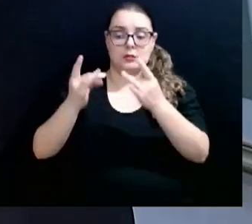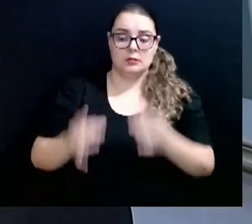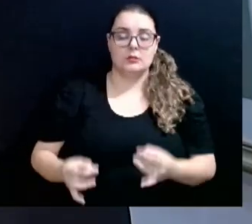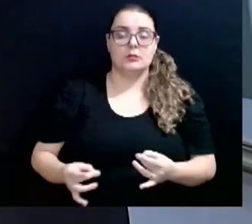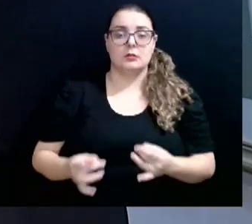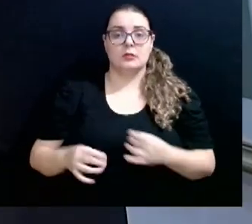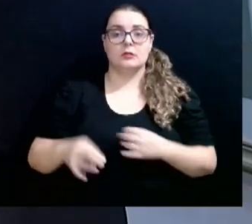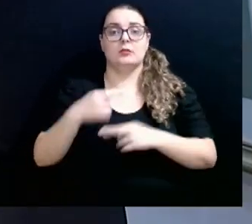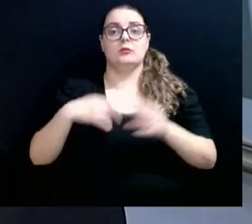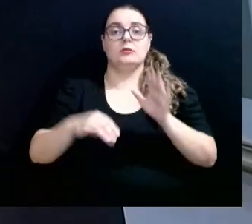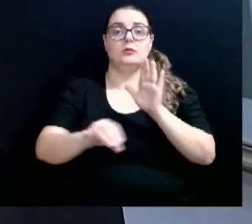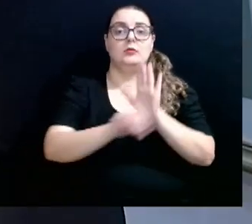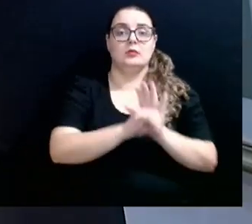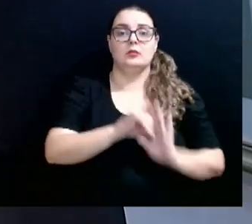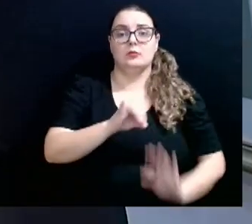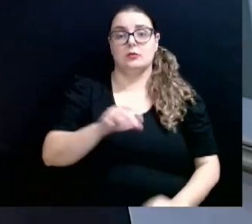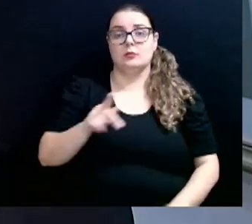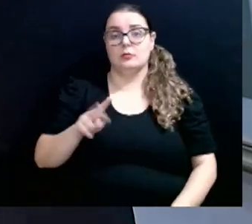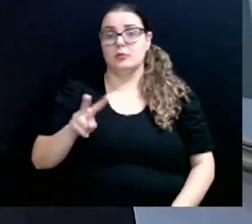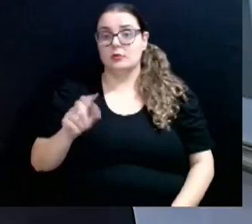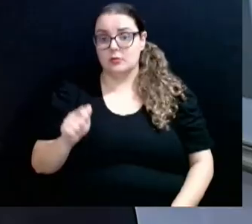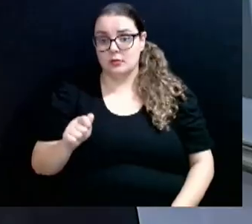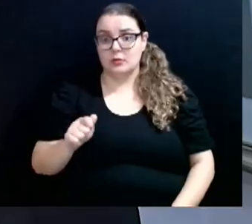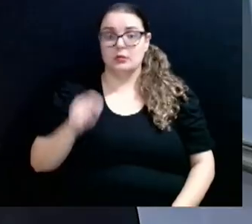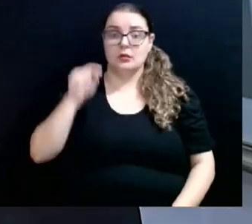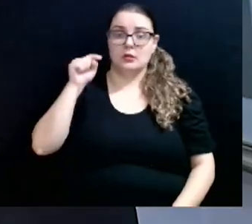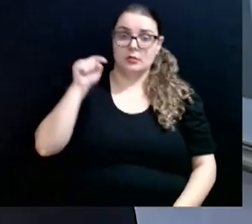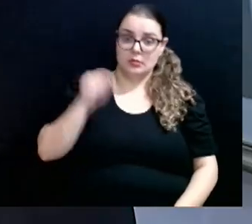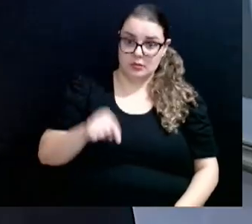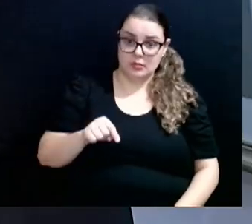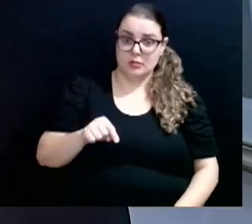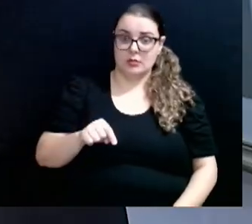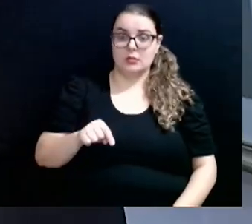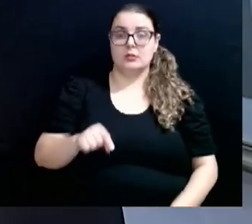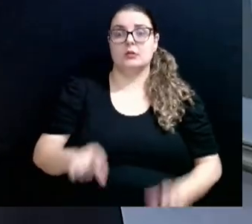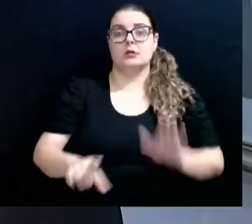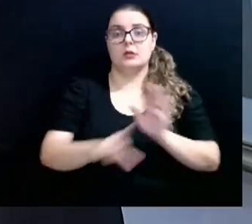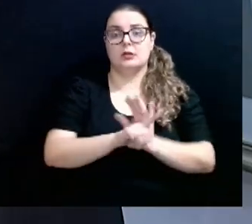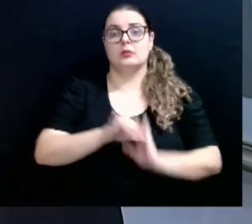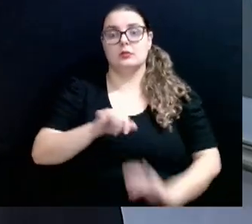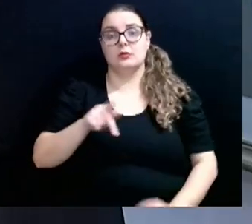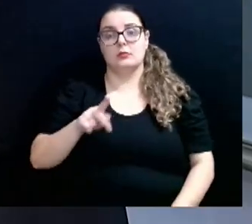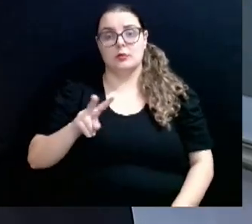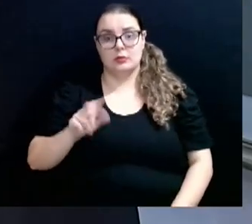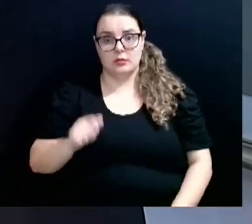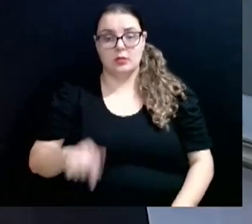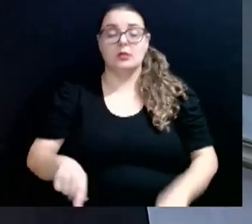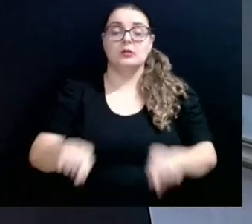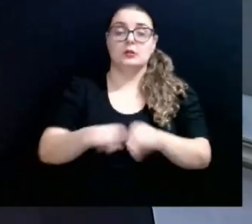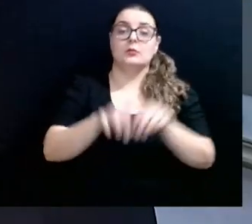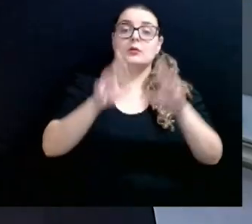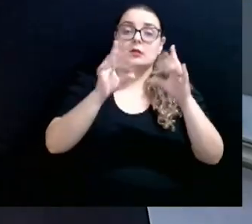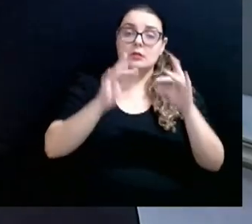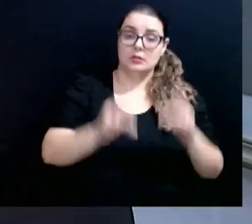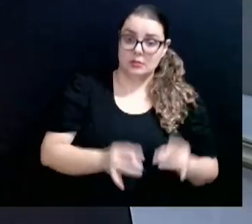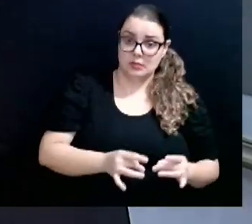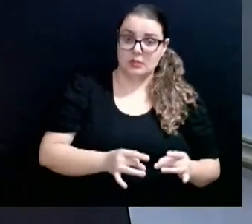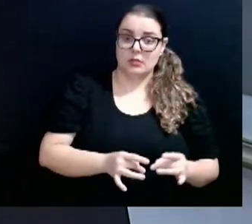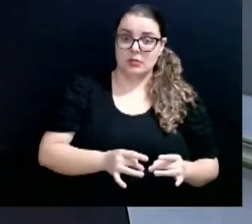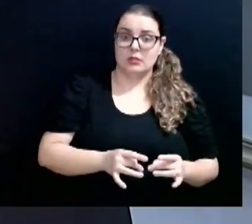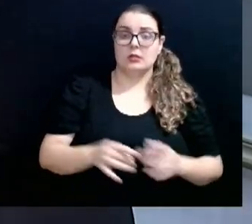que é o IPVA. E nessa lei do IPVA, ela também discrimina a questão